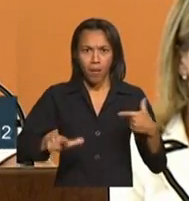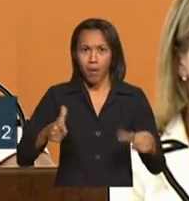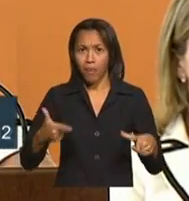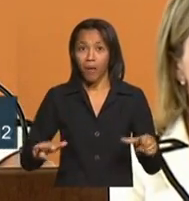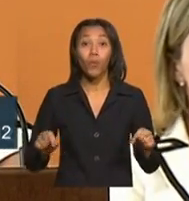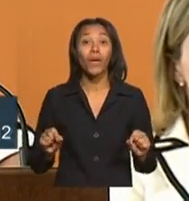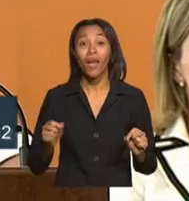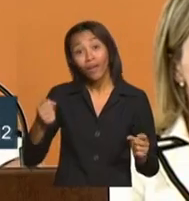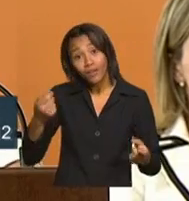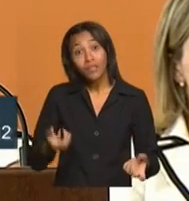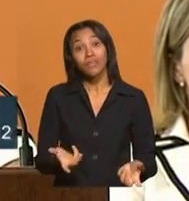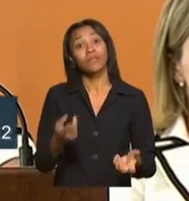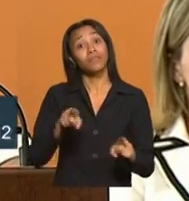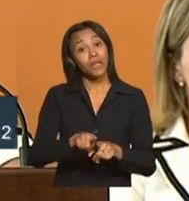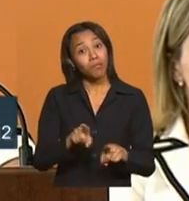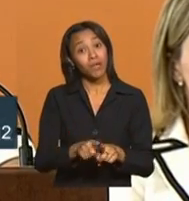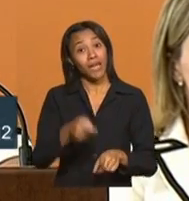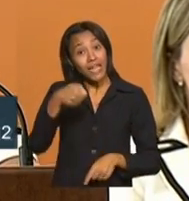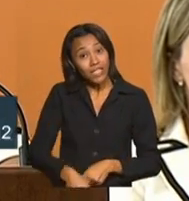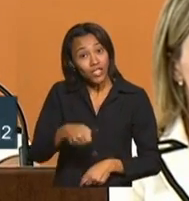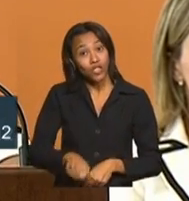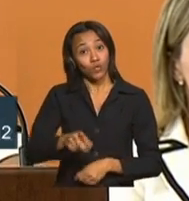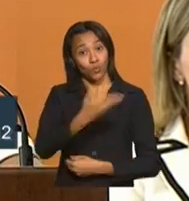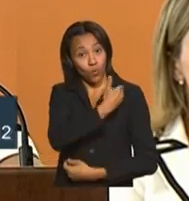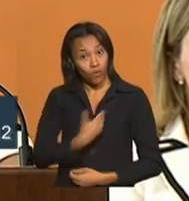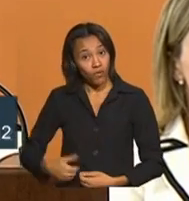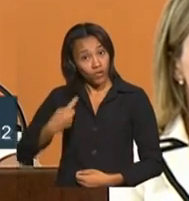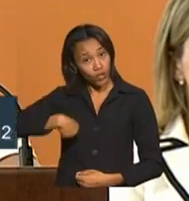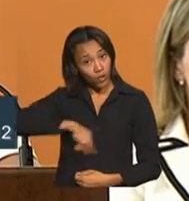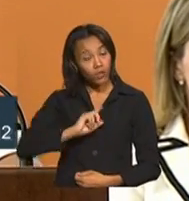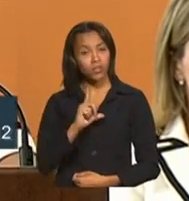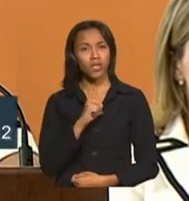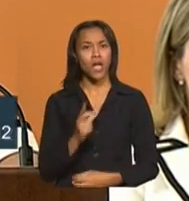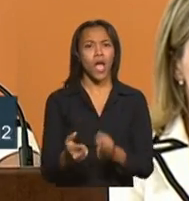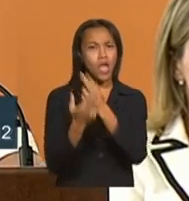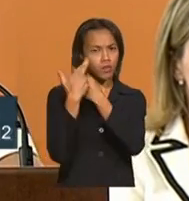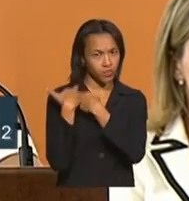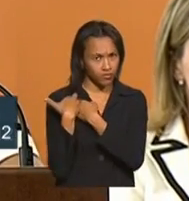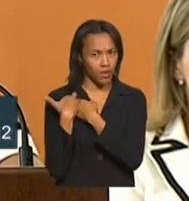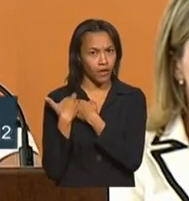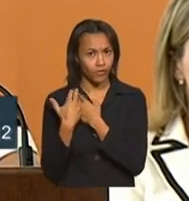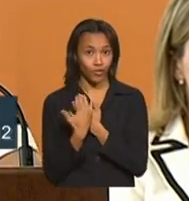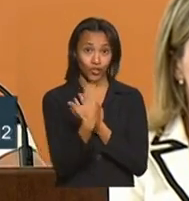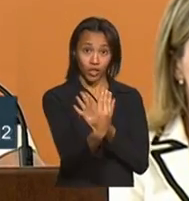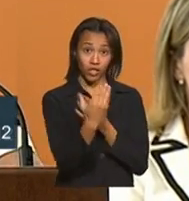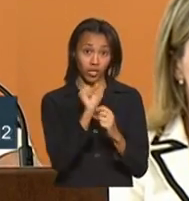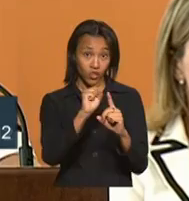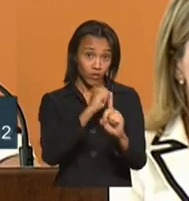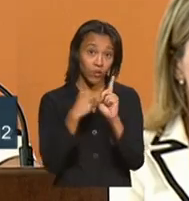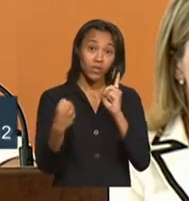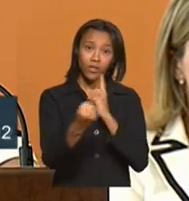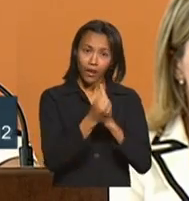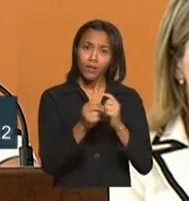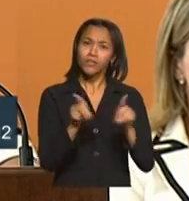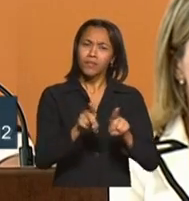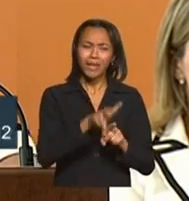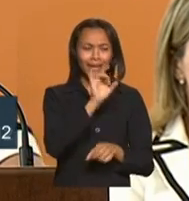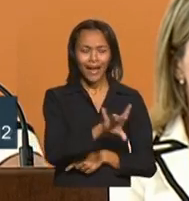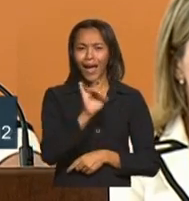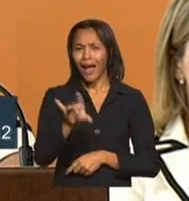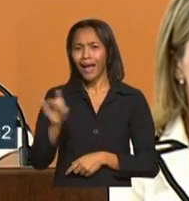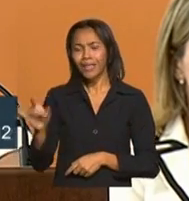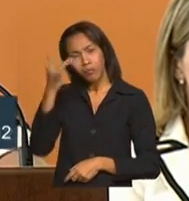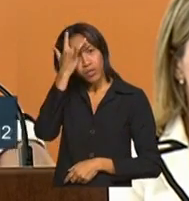de nós também a responsabilidade perante a sociedade, cada um dos cidadãos brasileiros e